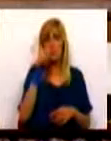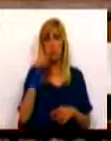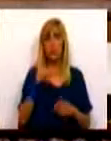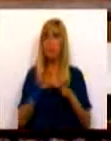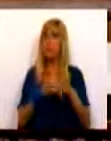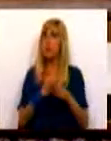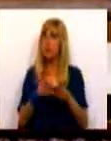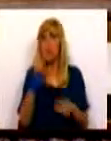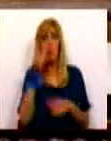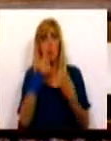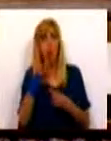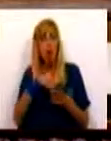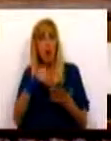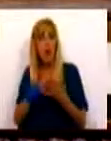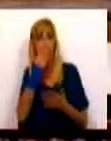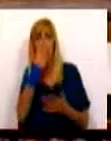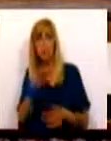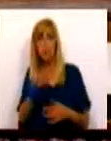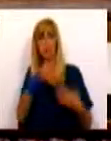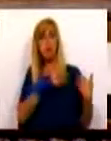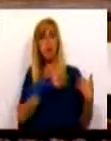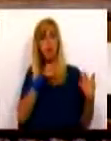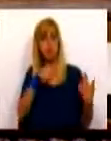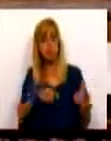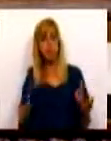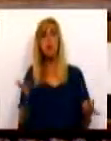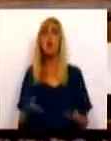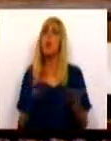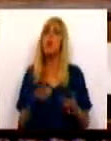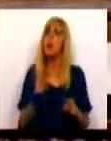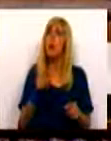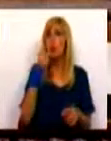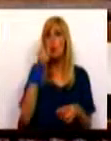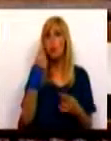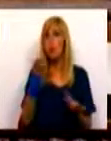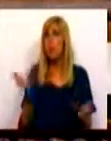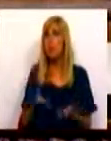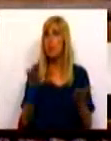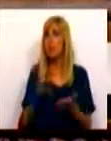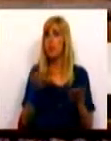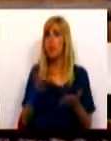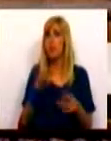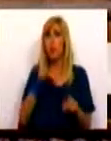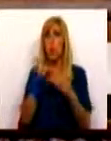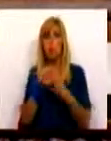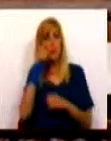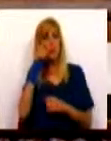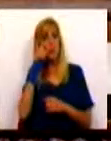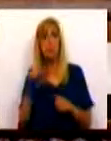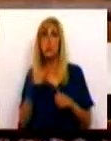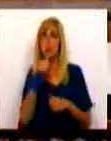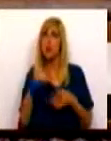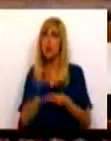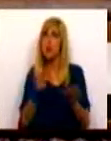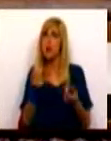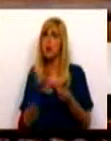ao procurar incutir atitudes responsáveis que promovam e procuram fomentar um ambiente seguro nas praias, zonas